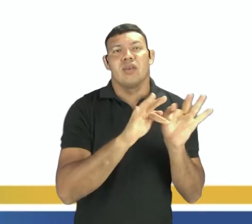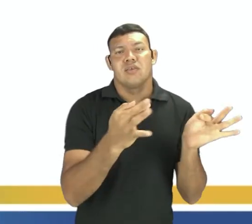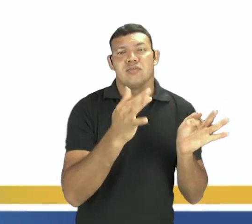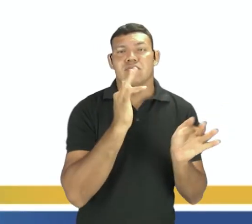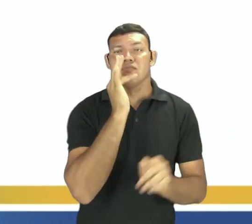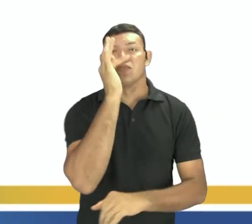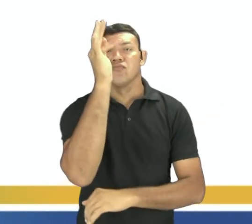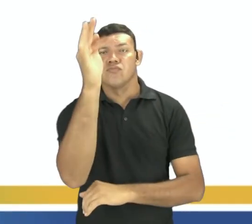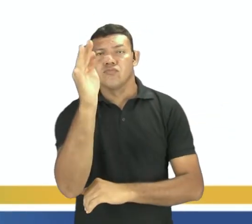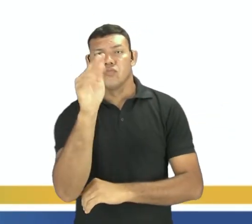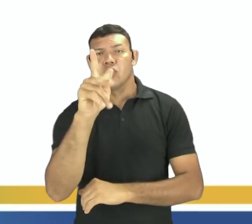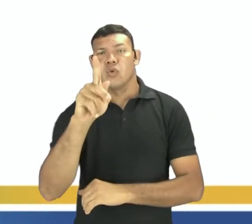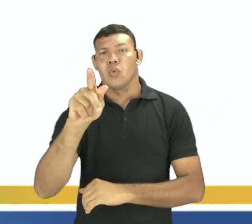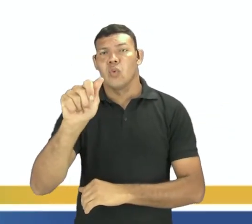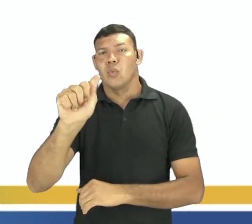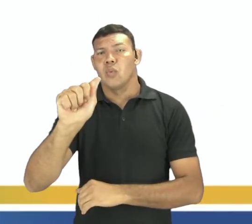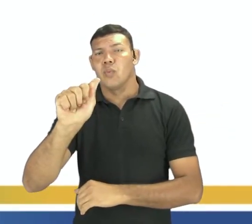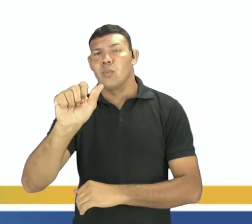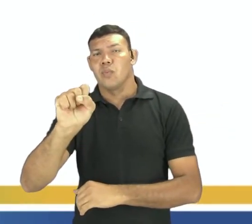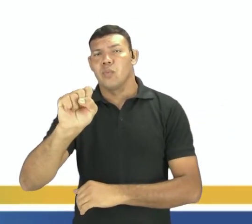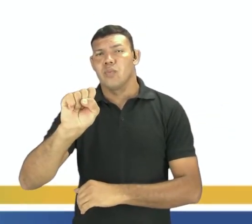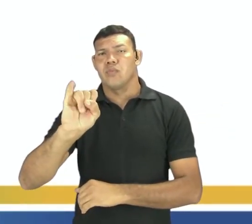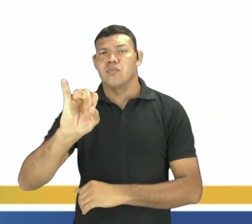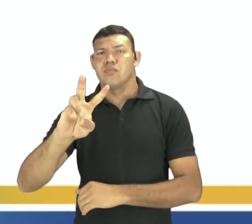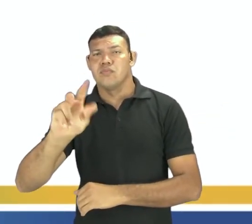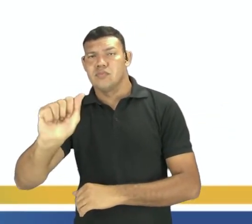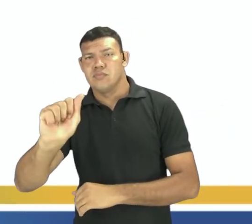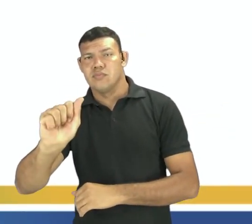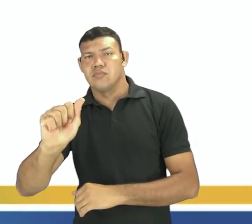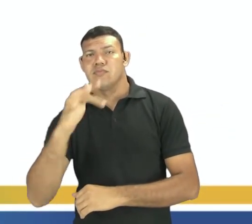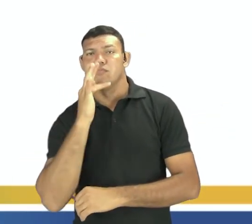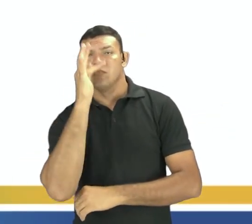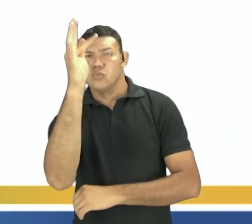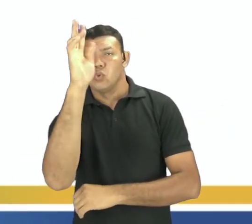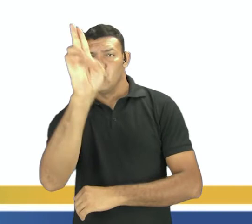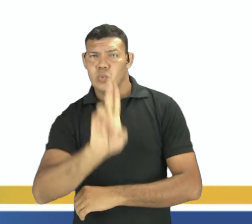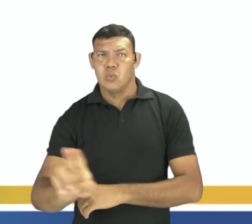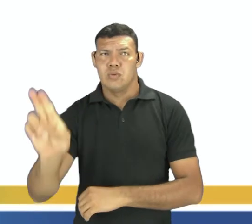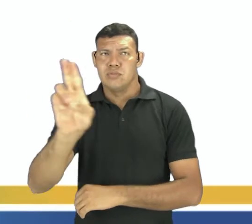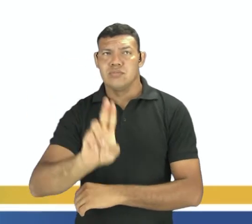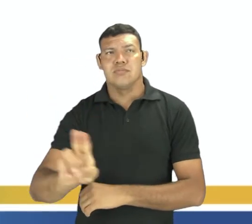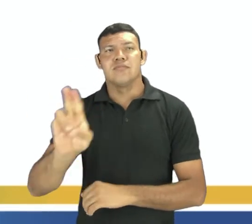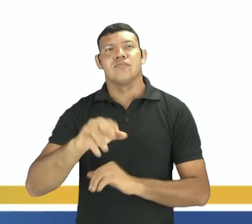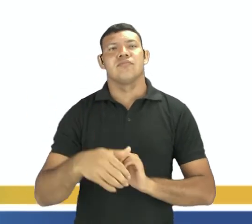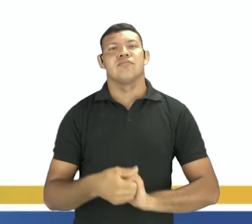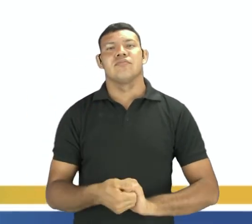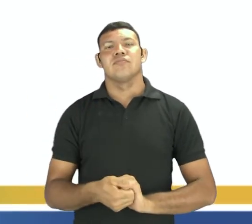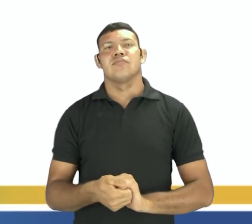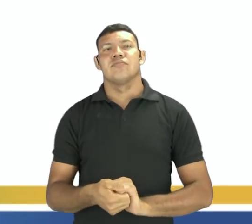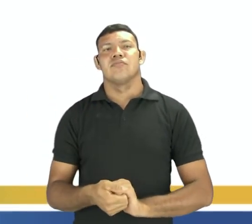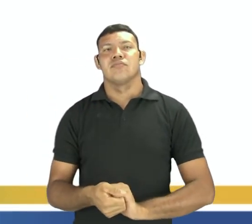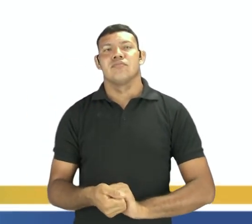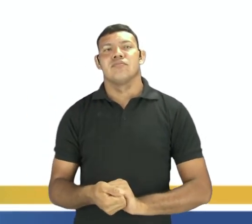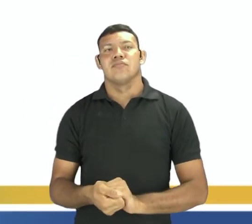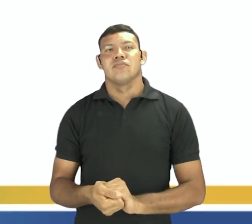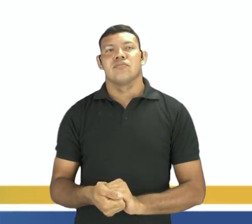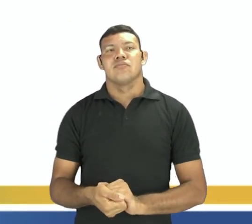passive. Quando nós vamos usar a voz passiva no futuro. A new car will be